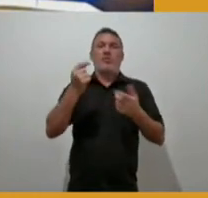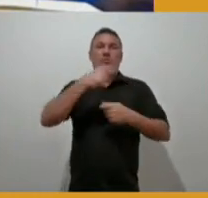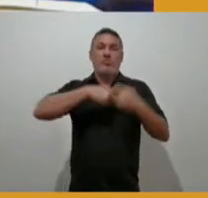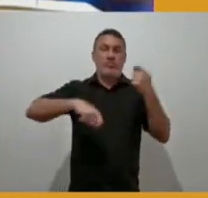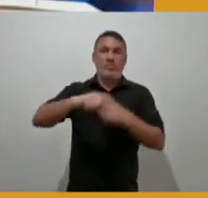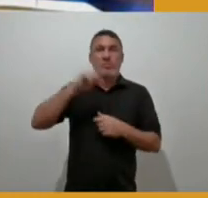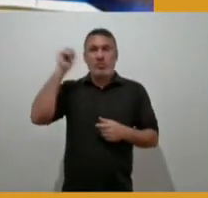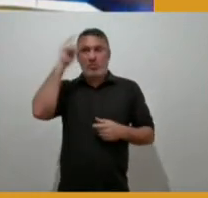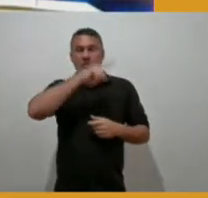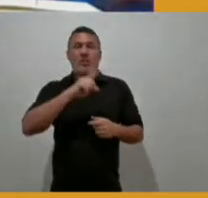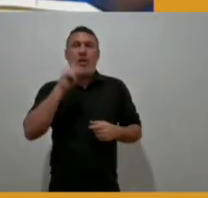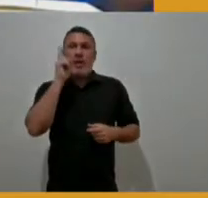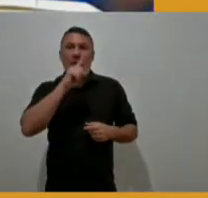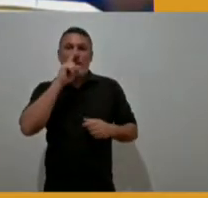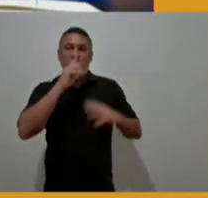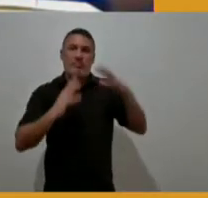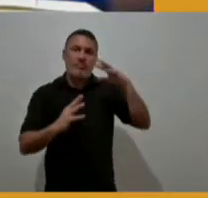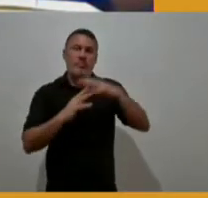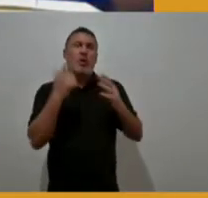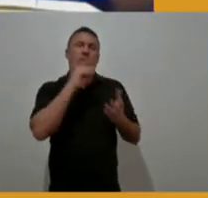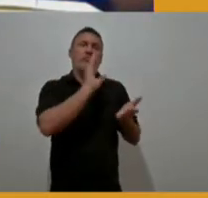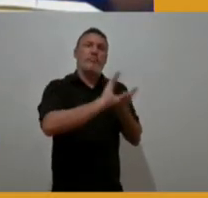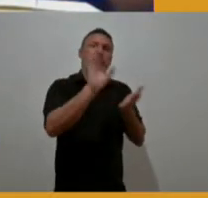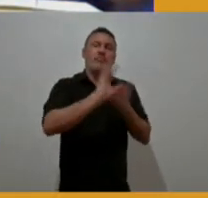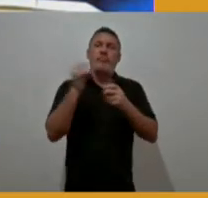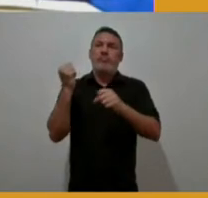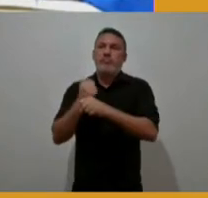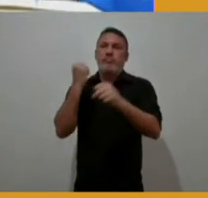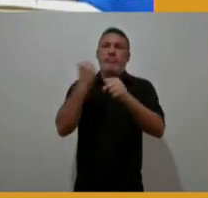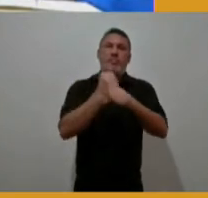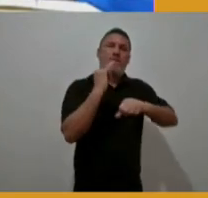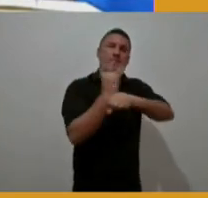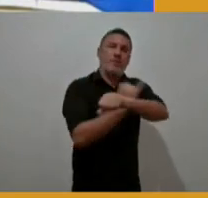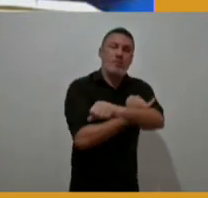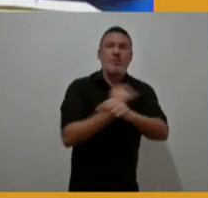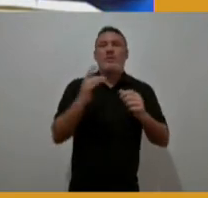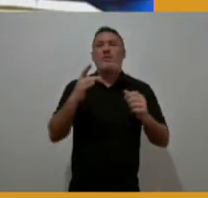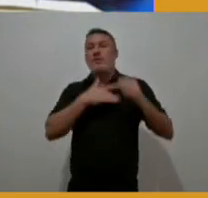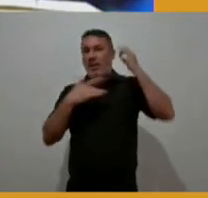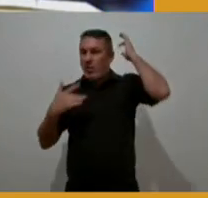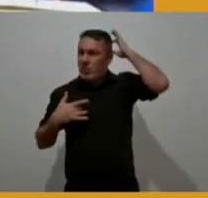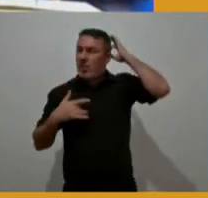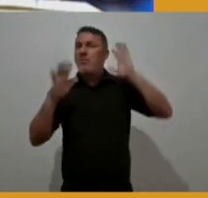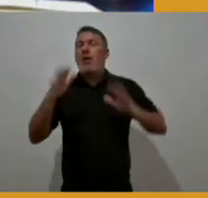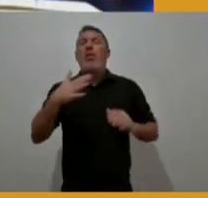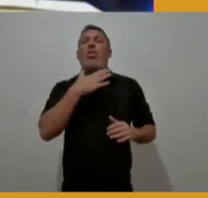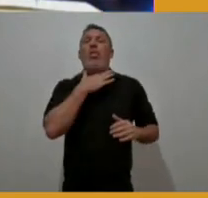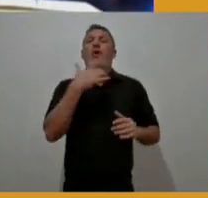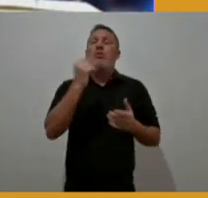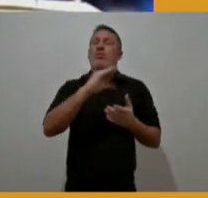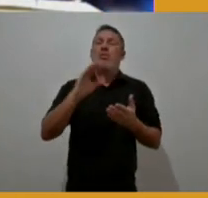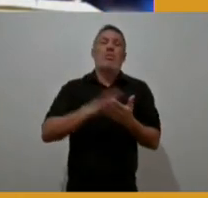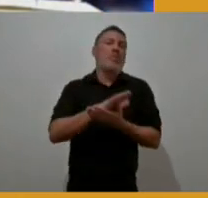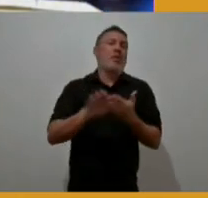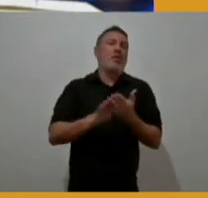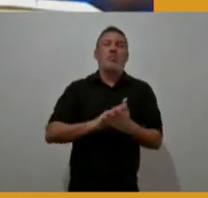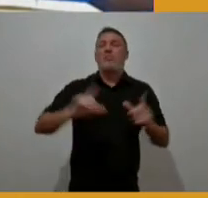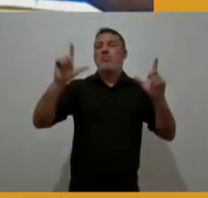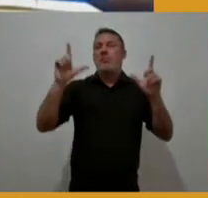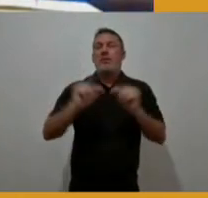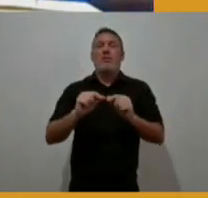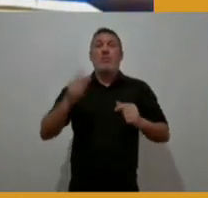investimentos em infraestrutura e, em especial, em saúde, mas conseguimos ter o estado que mais reduziu o custeio no Brasil. Então,